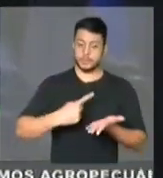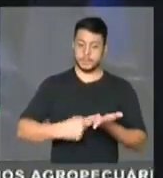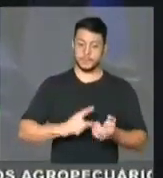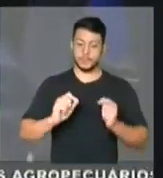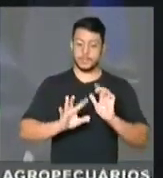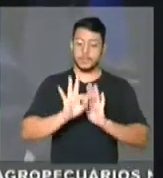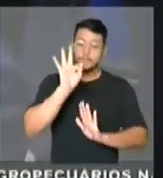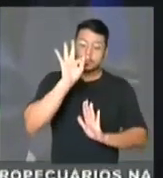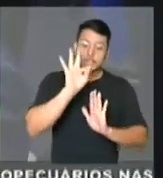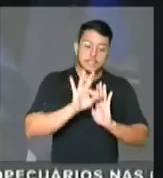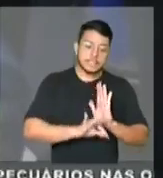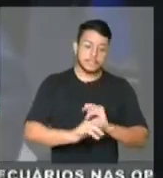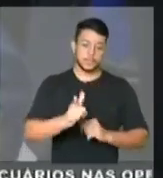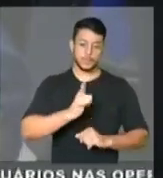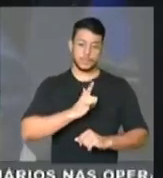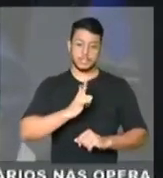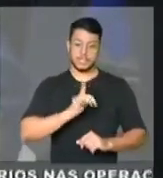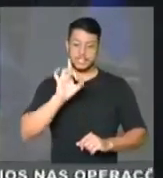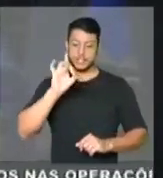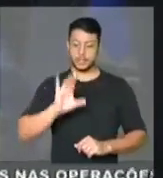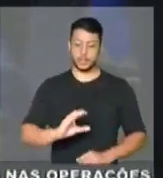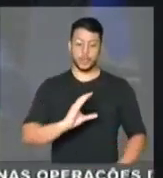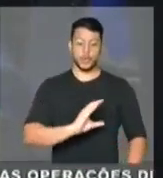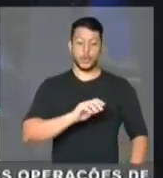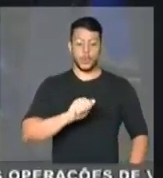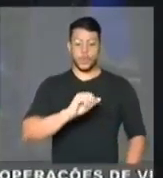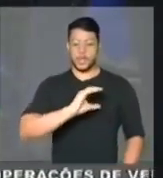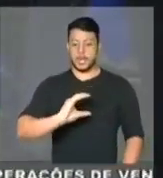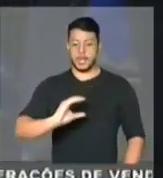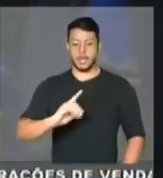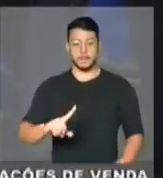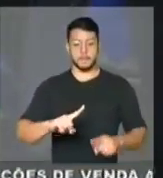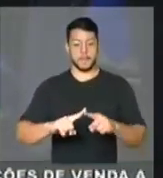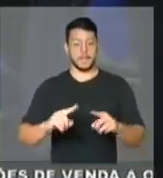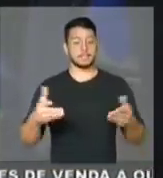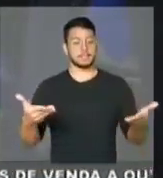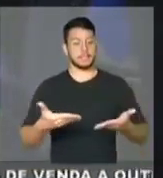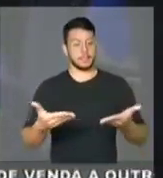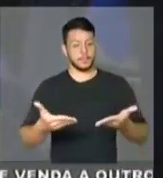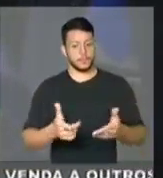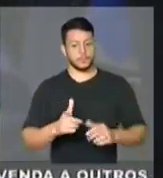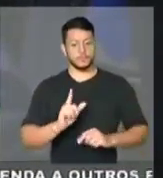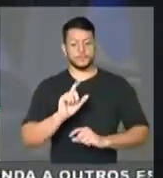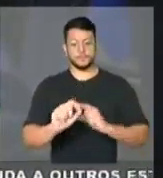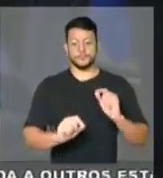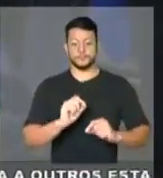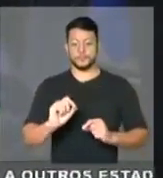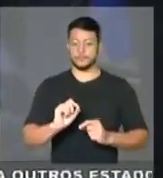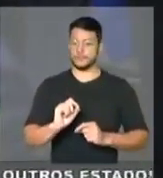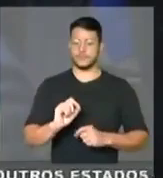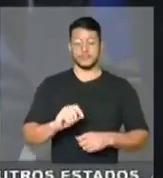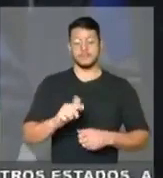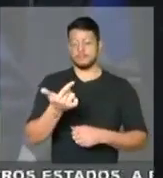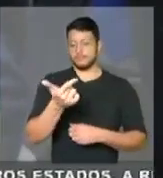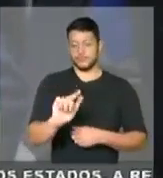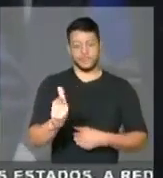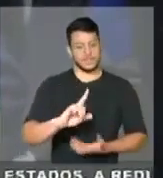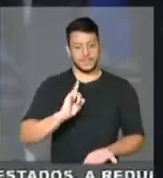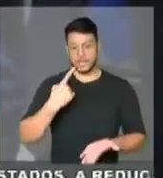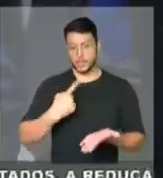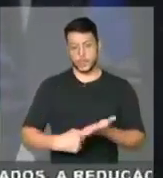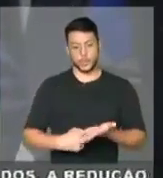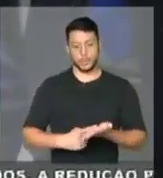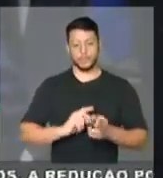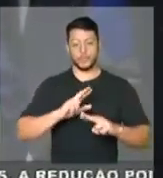texto que limitaria apenas aos karts e nós vimos aí esse acordo ser quebrado por tê